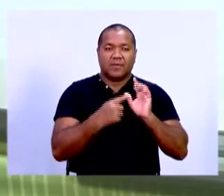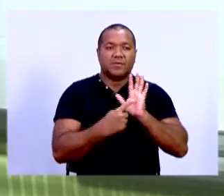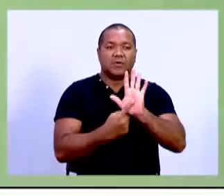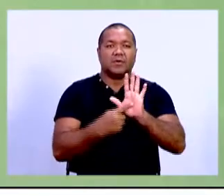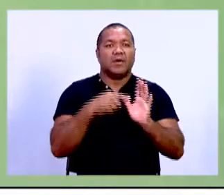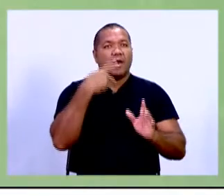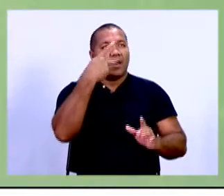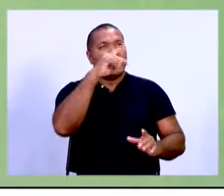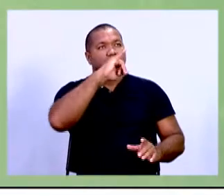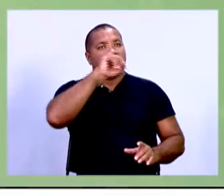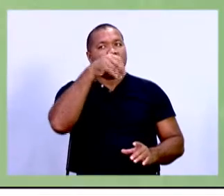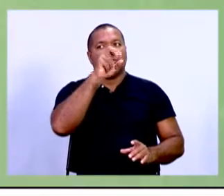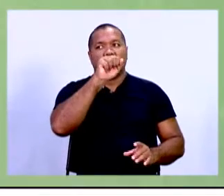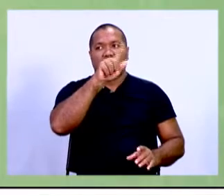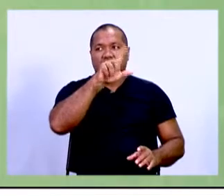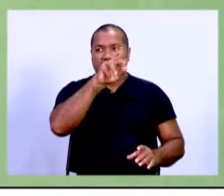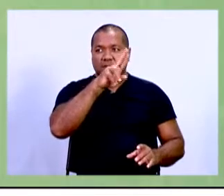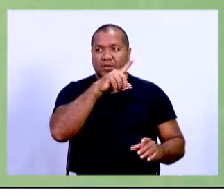Jorge lá da Resfriar.